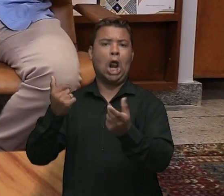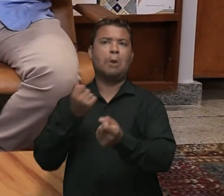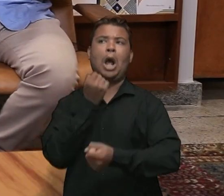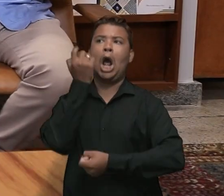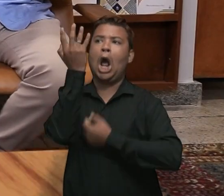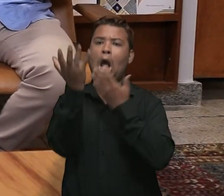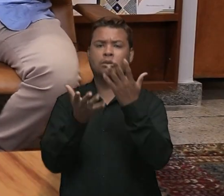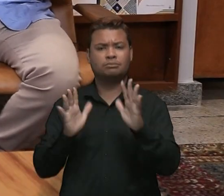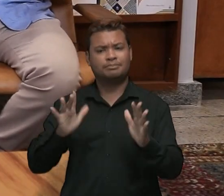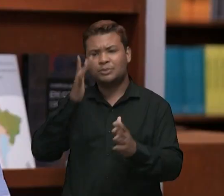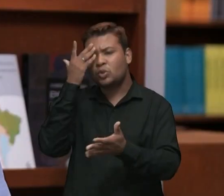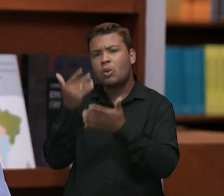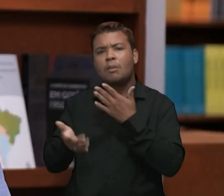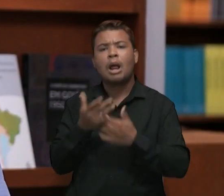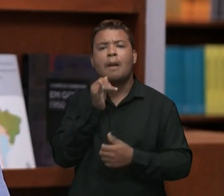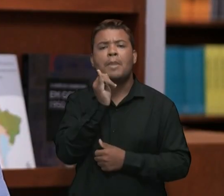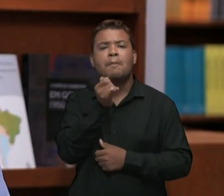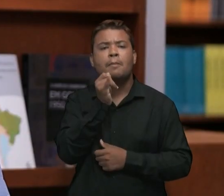todo mundo pode dizer o poema.